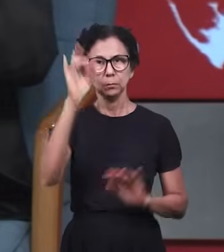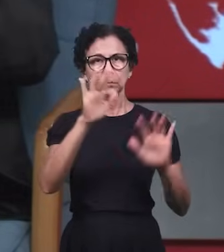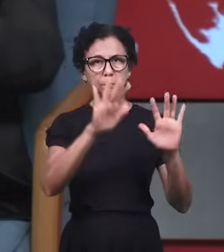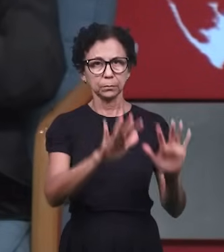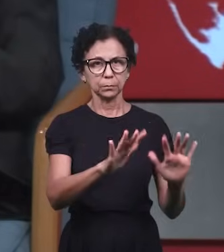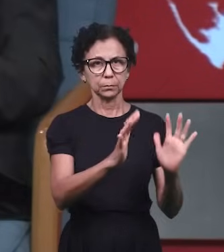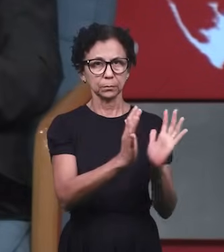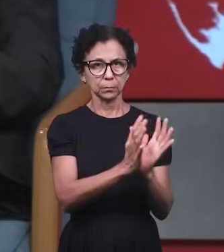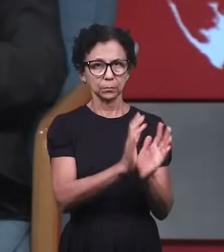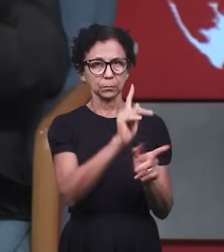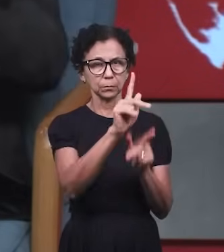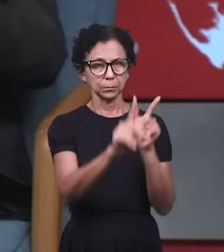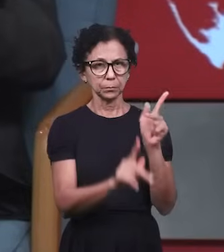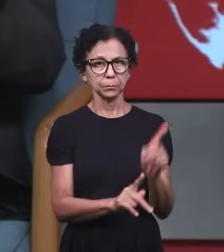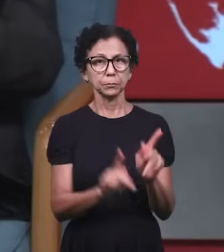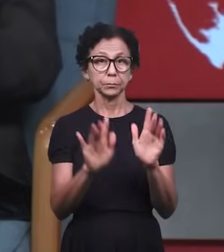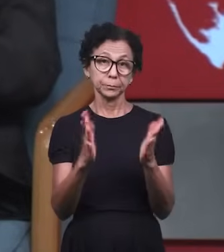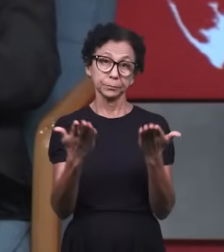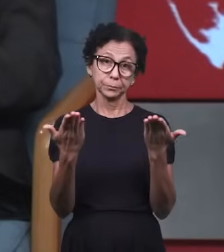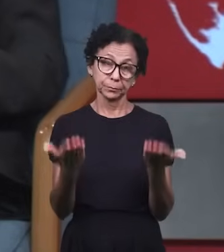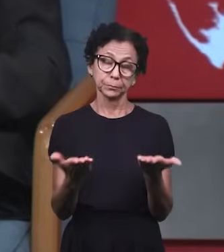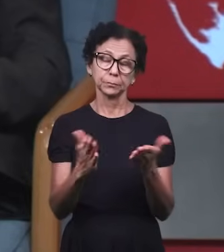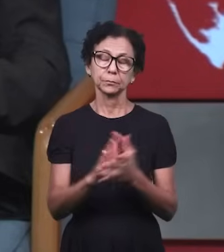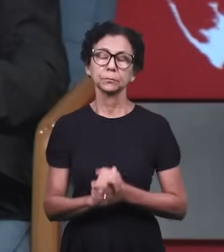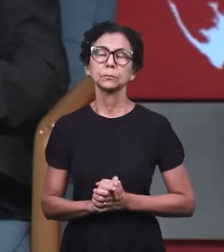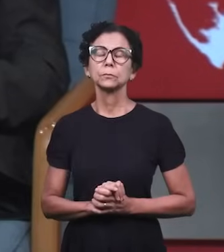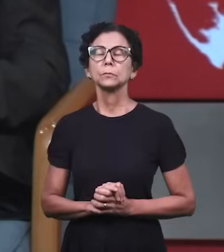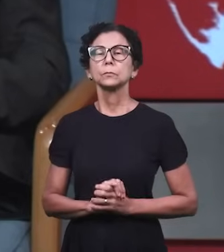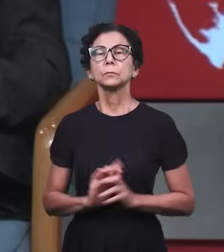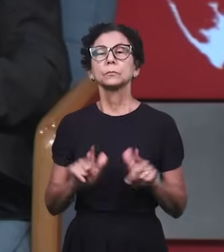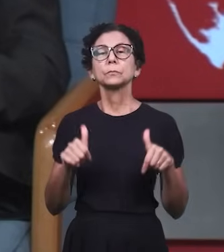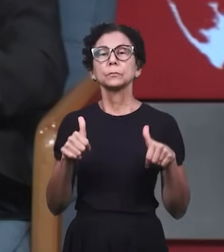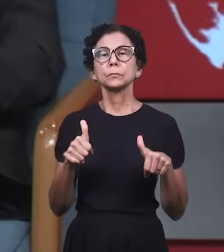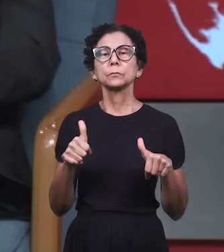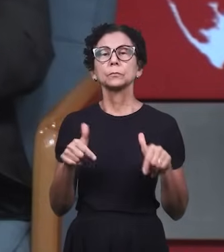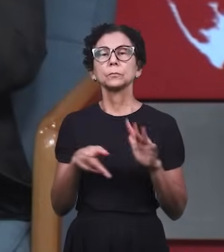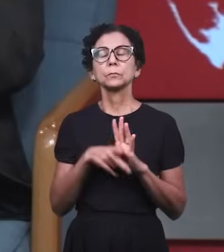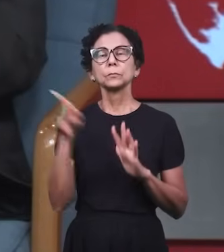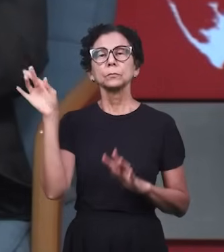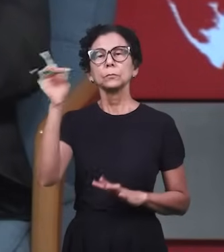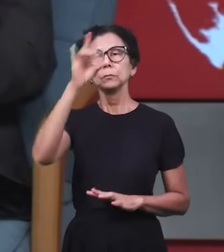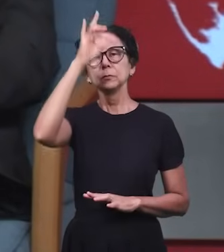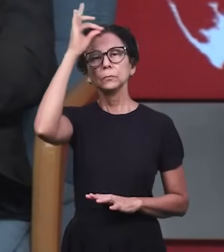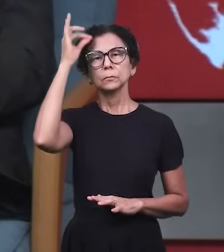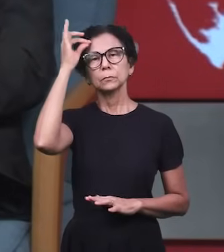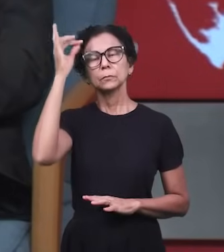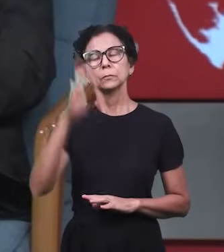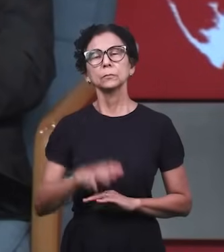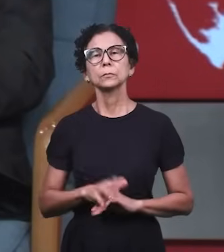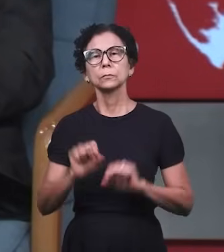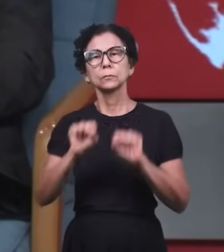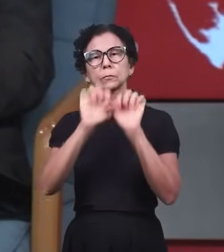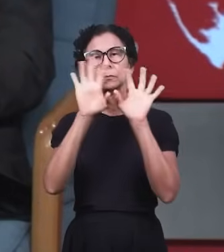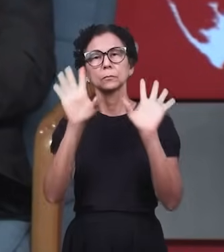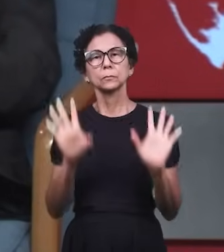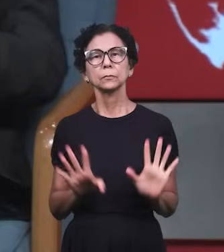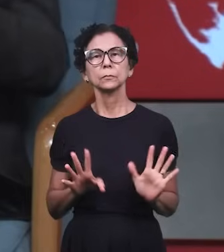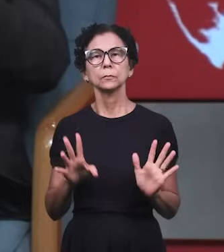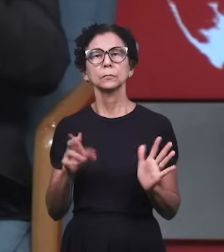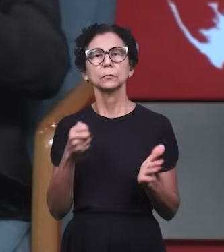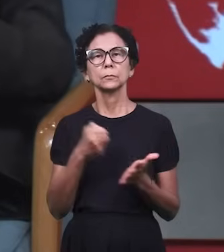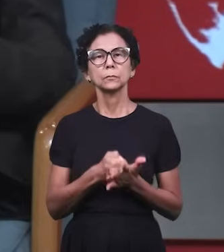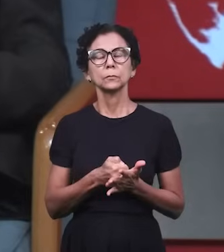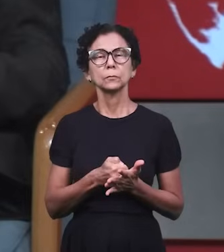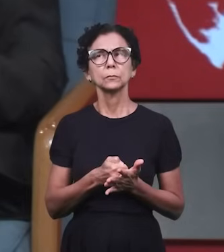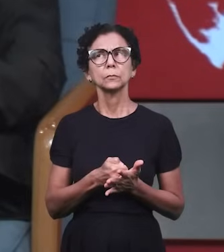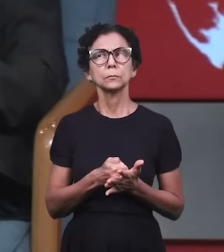povo que está ali. Essa operação do Espírito Santo, ela se evidencia na vida da igreja com